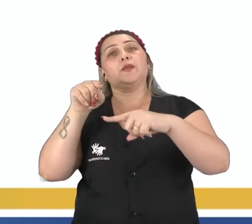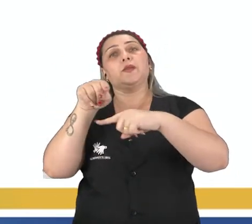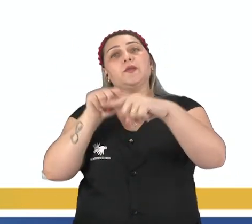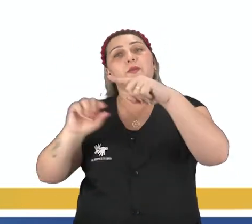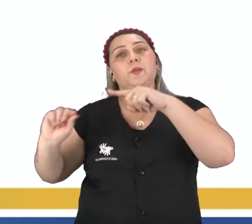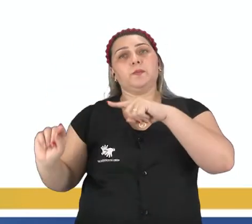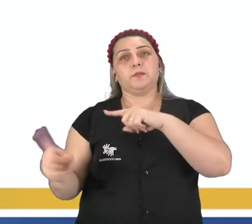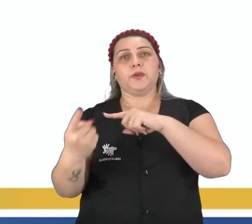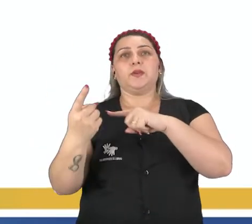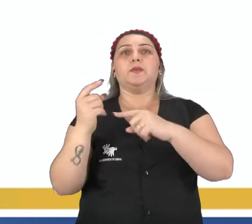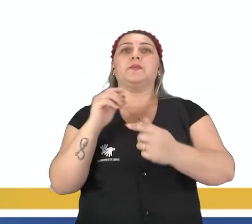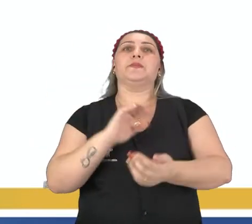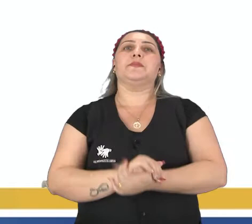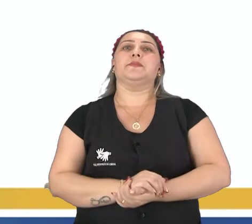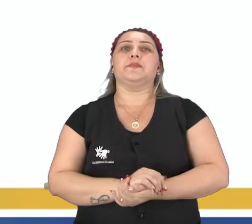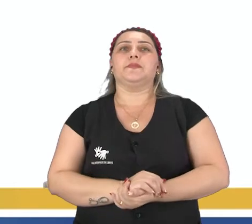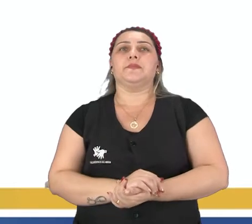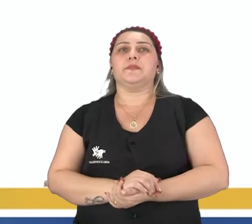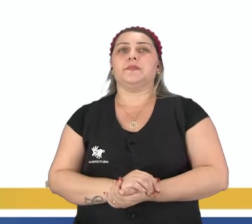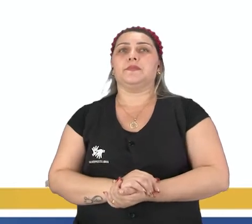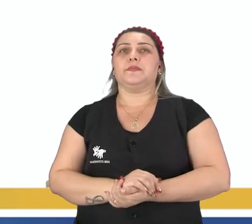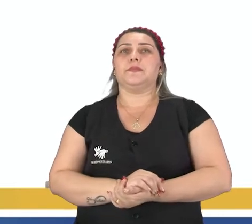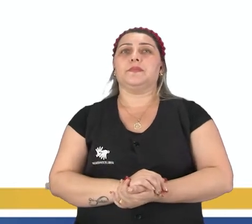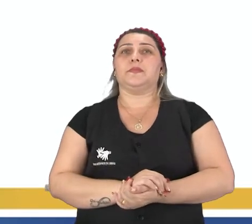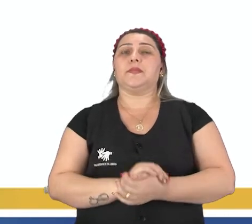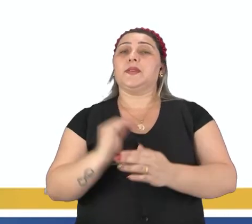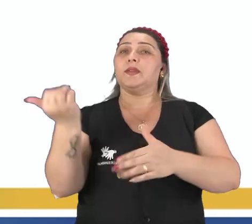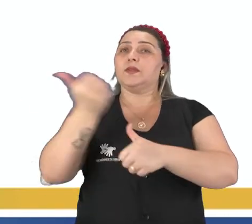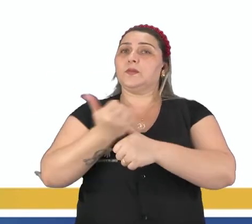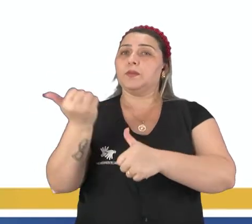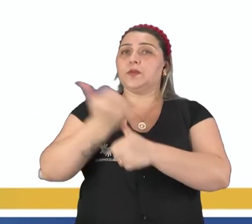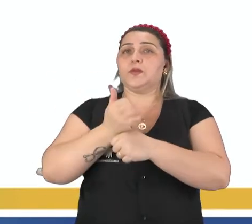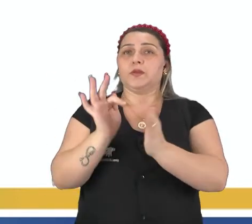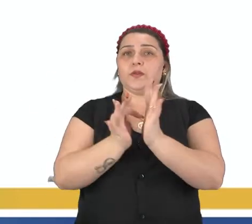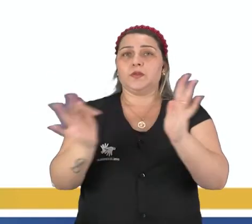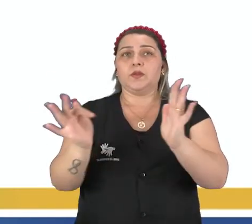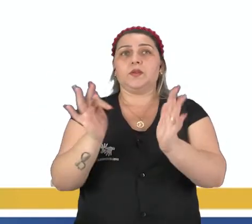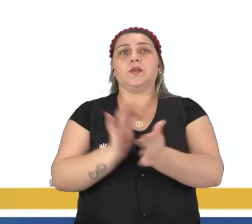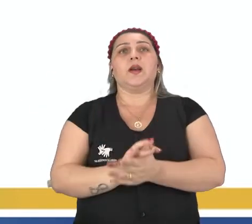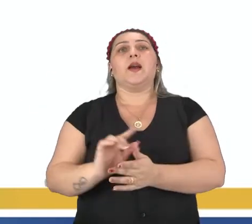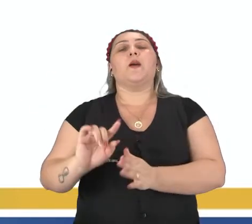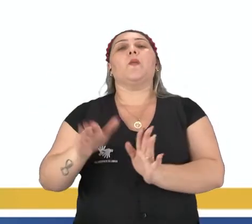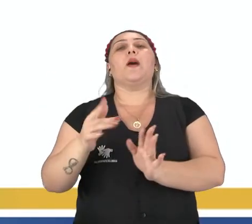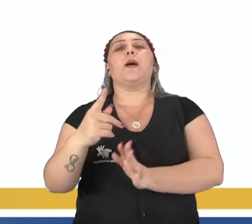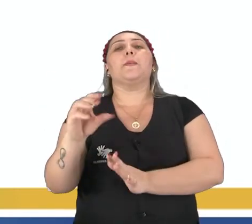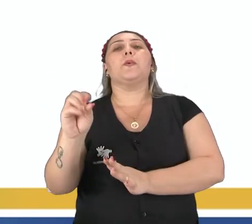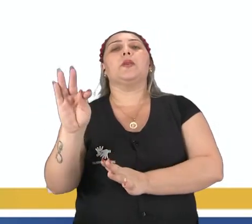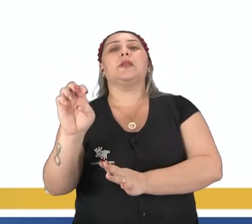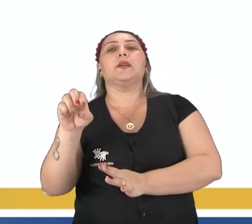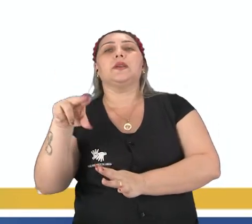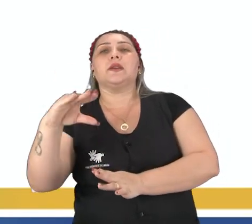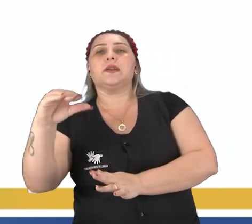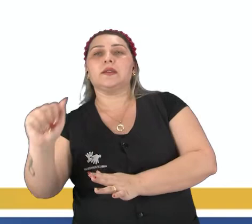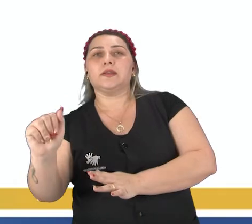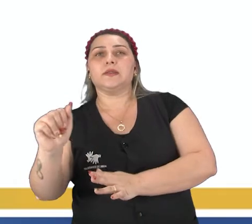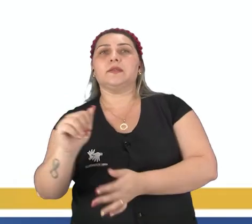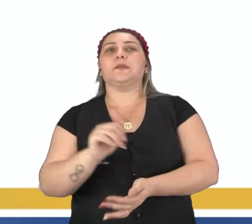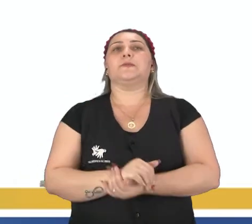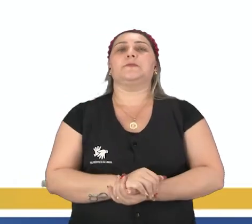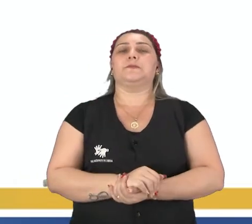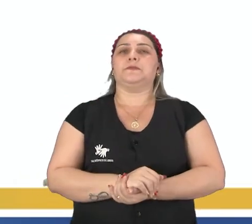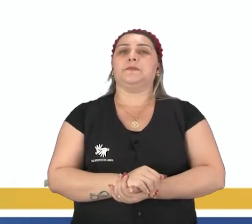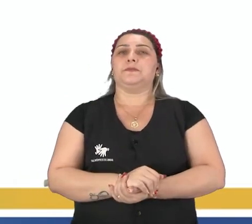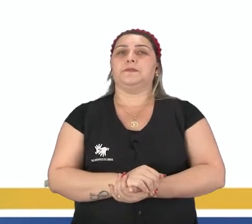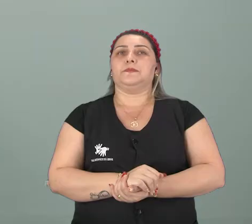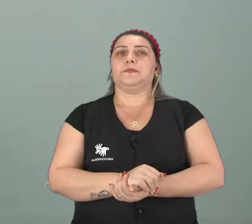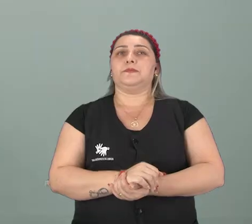1000. Então, é só você pegar os valores e substituir na fórmula, né? Qual é a potência desse chuveiro no modo inverno, em que ele, né,